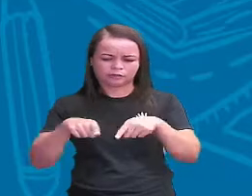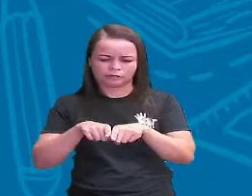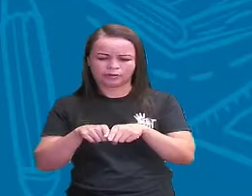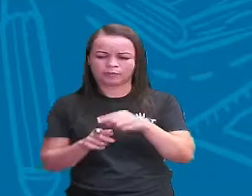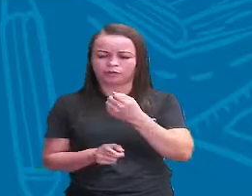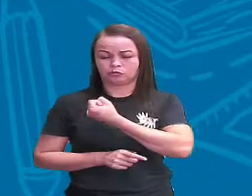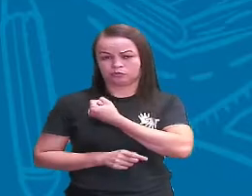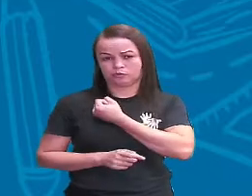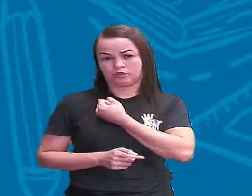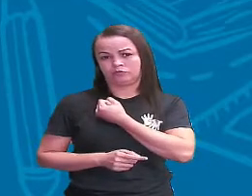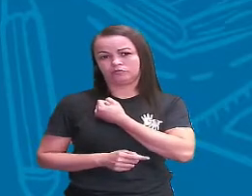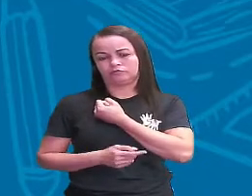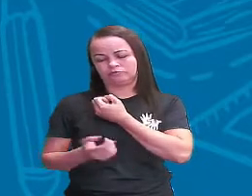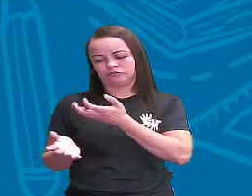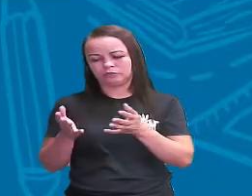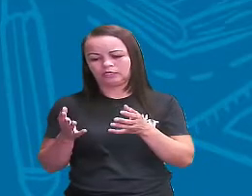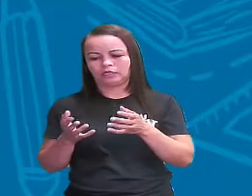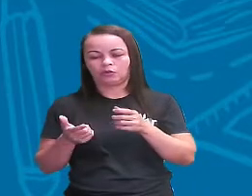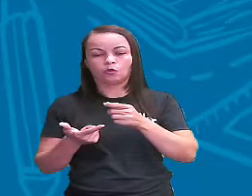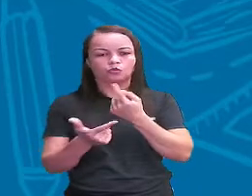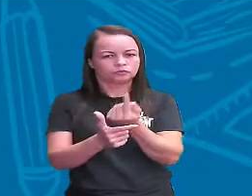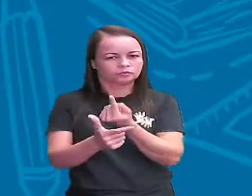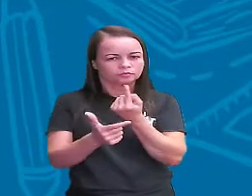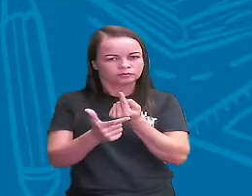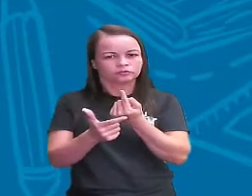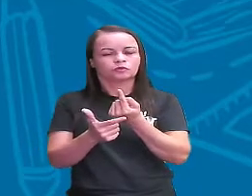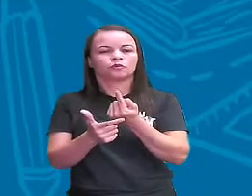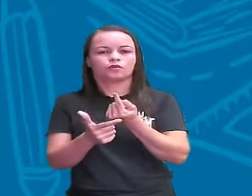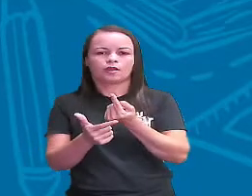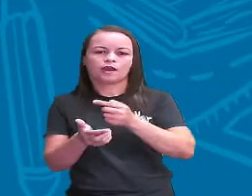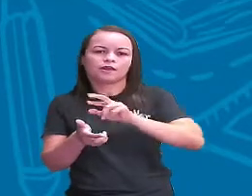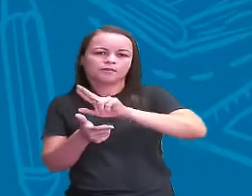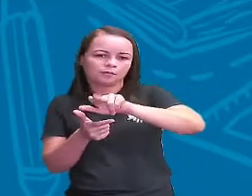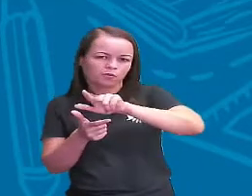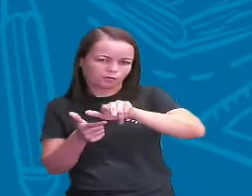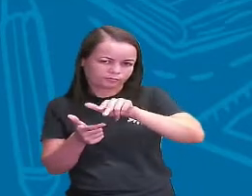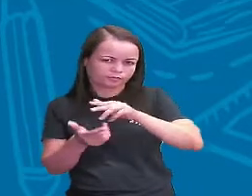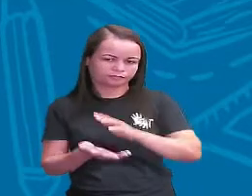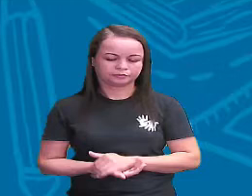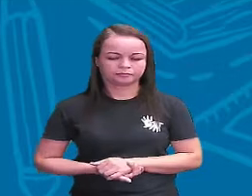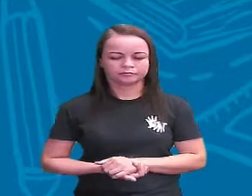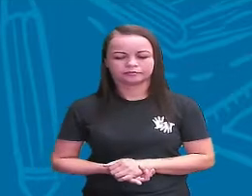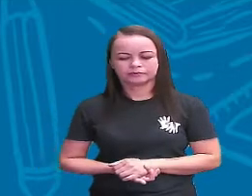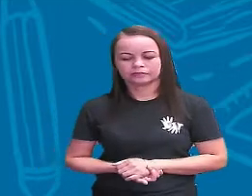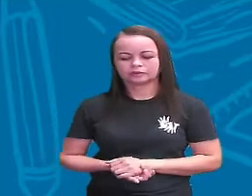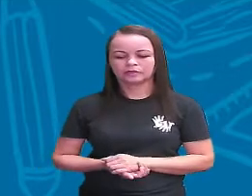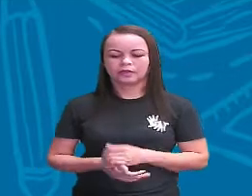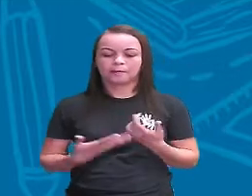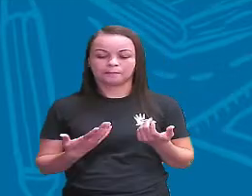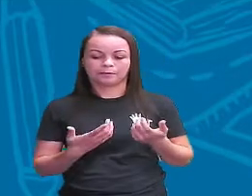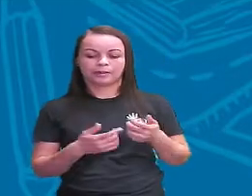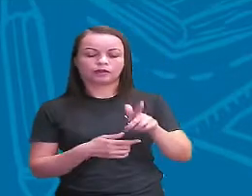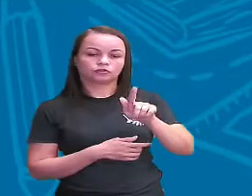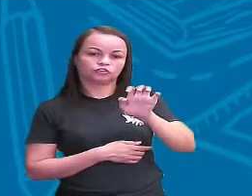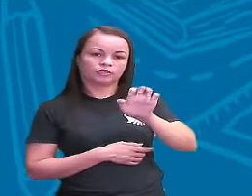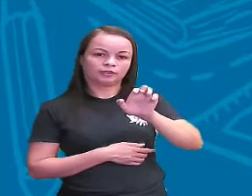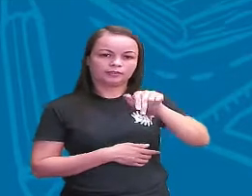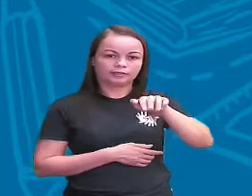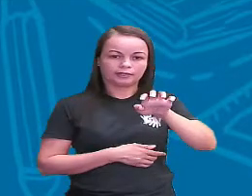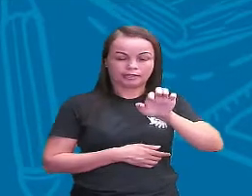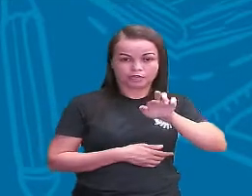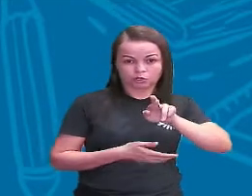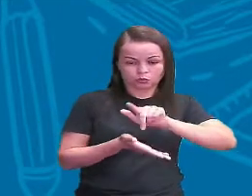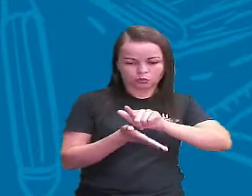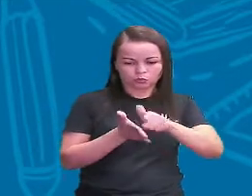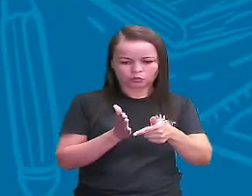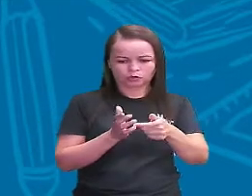singular e o plural, tá? Então, como é isso? Vejam só, para o gênero, moço bonito. Eu não